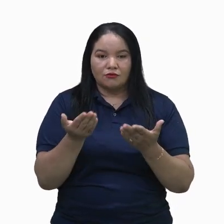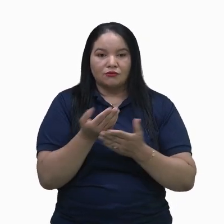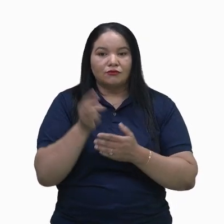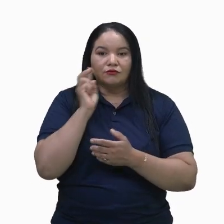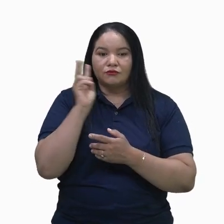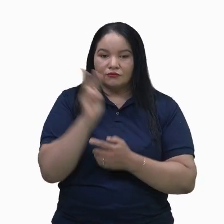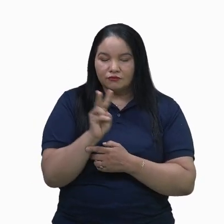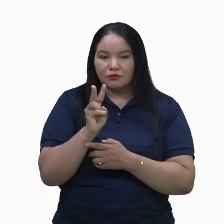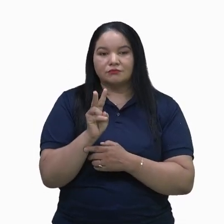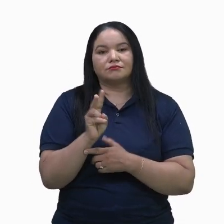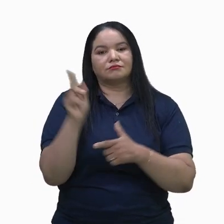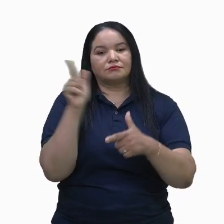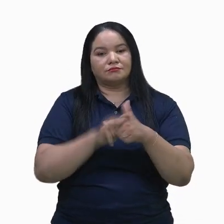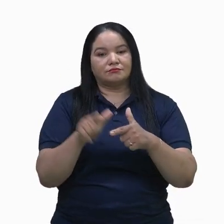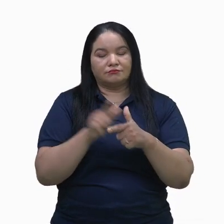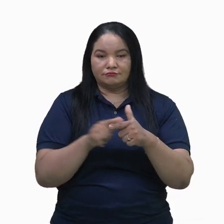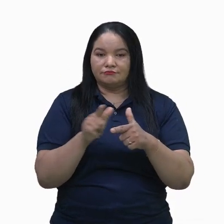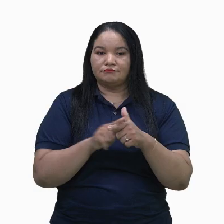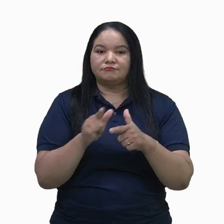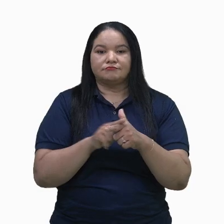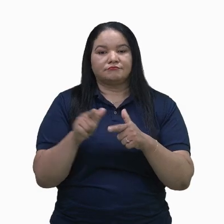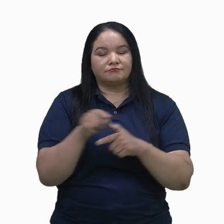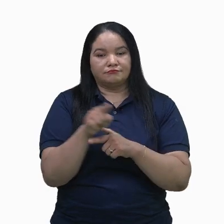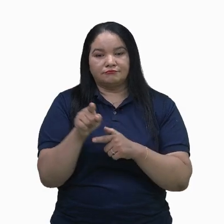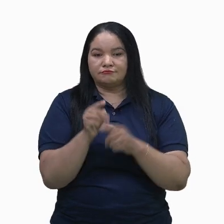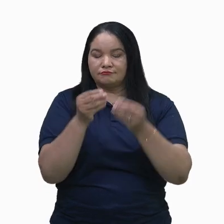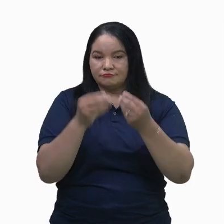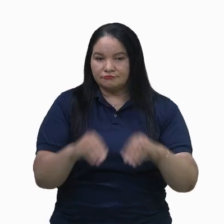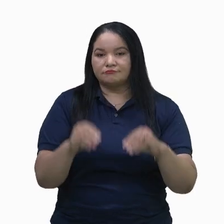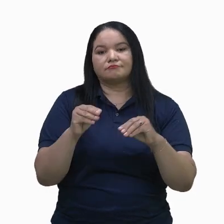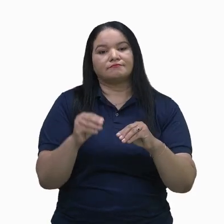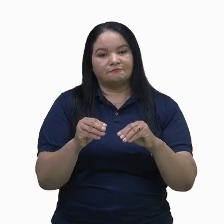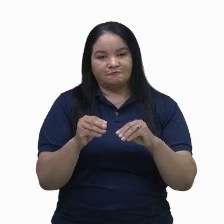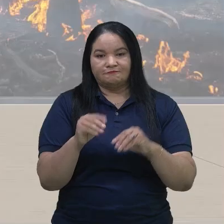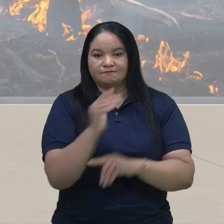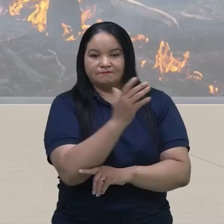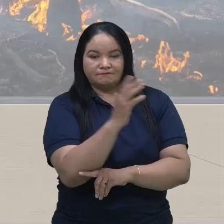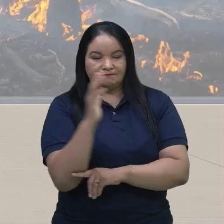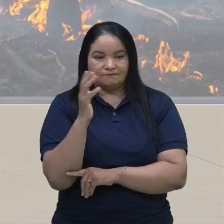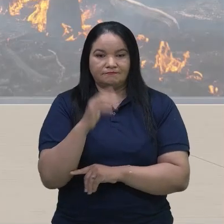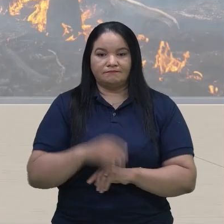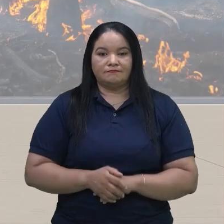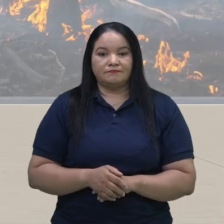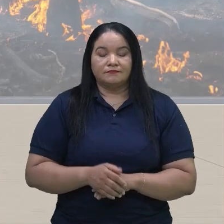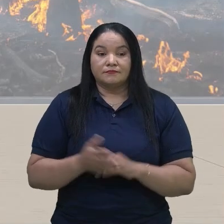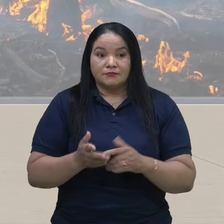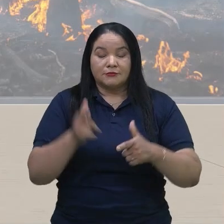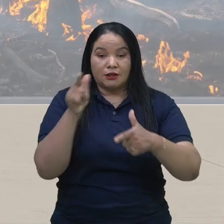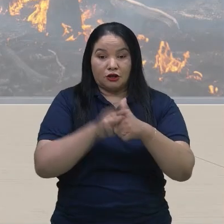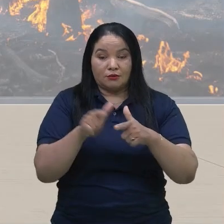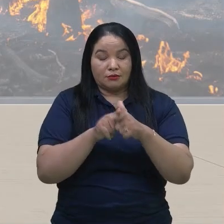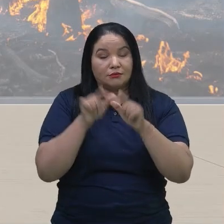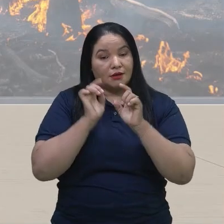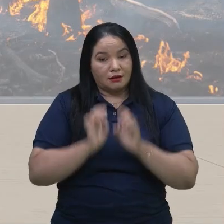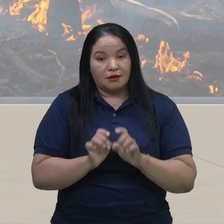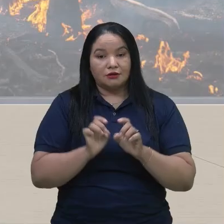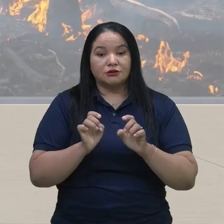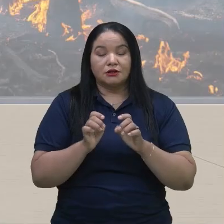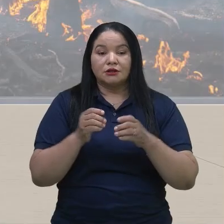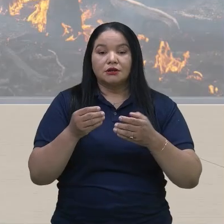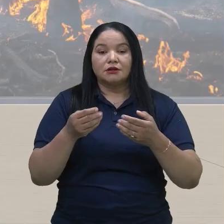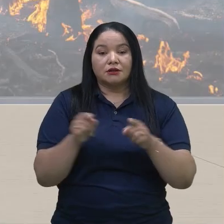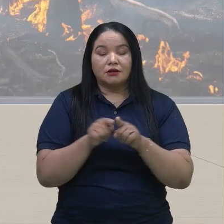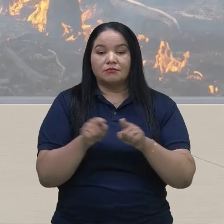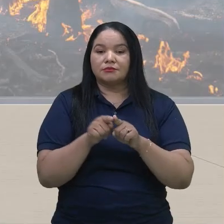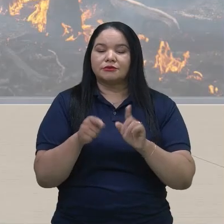com a natureza, né? Negligenciando, né, a natureza. Então, essa questão ética que a gente já pontuou aqui para vocês, o que a gente